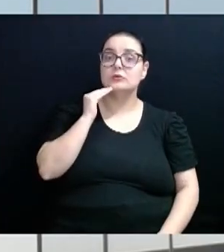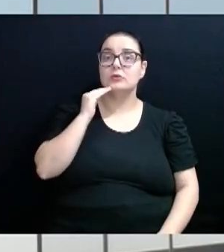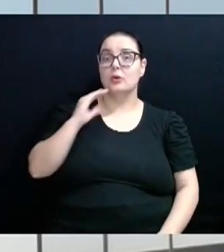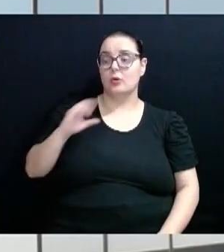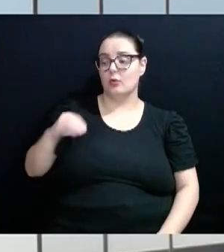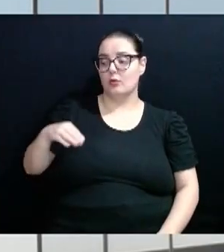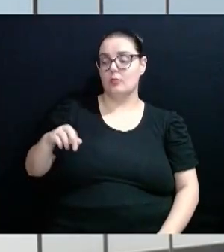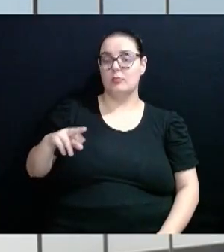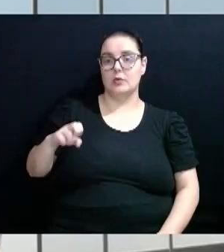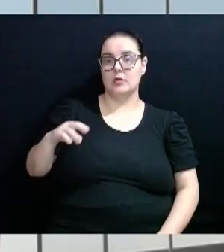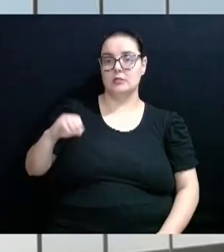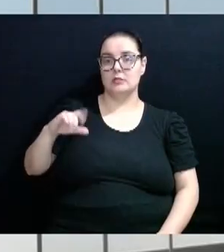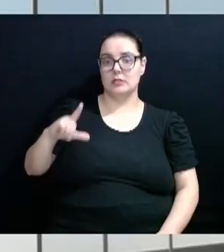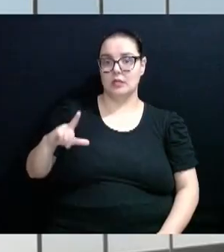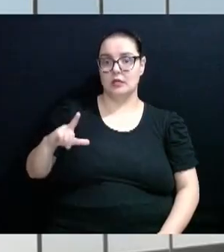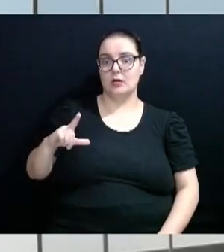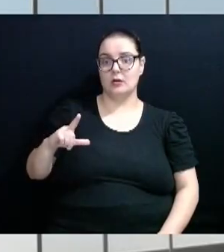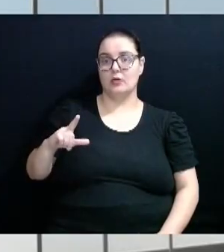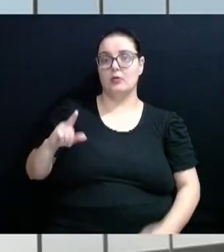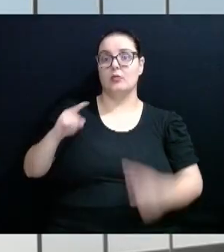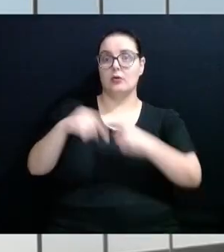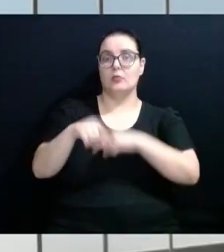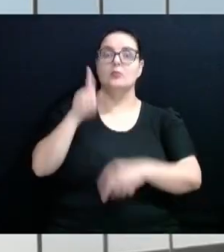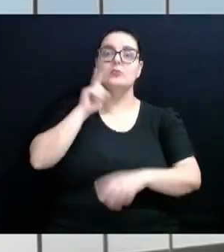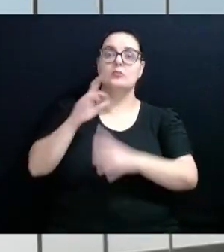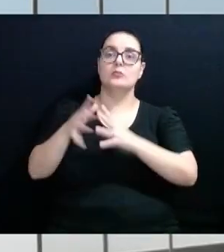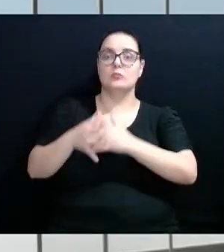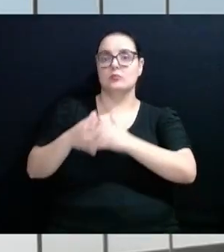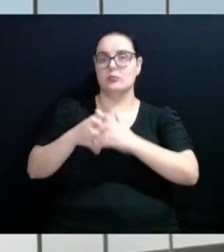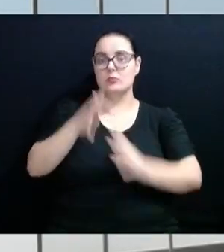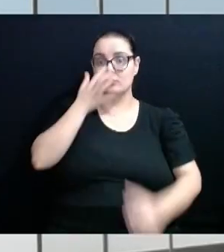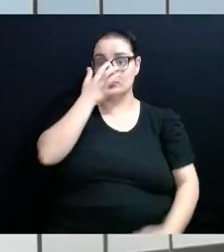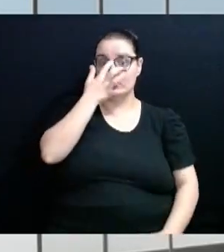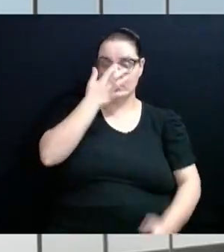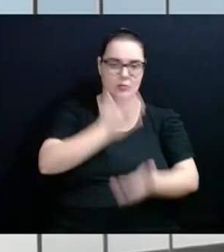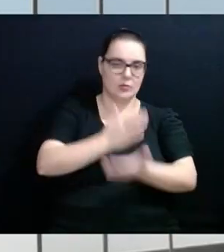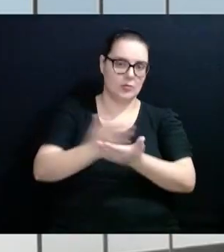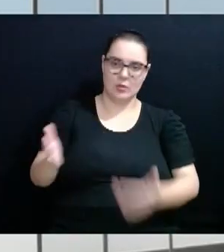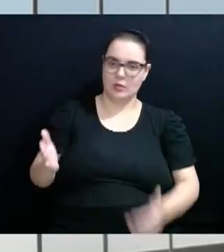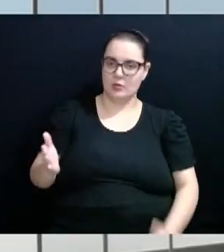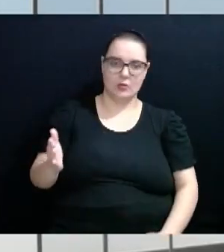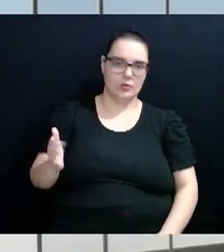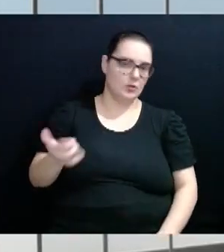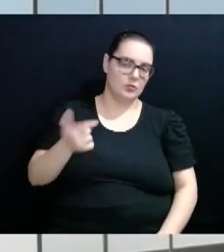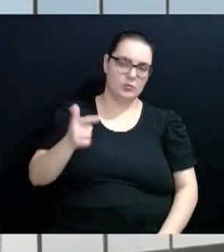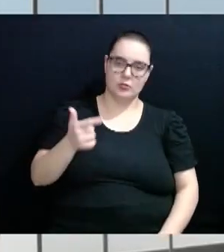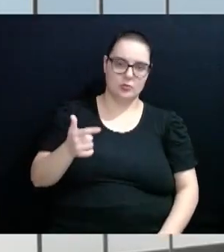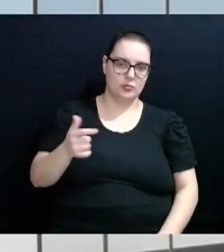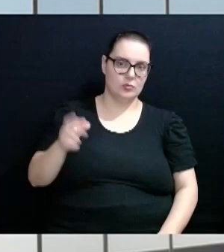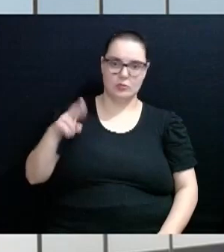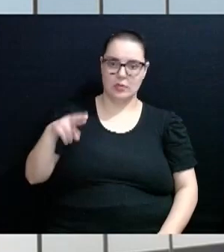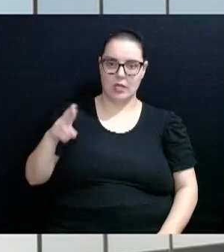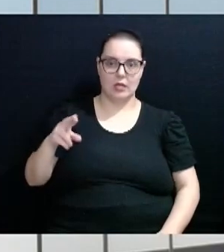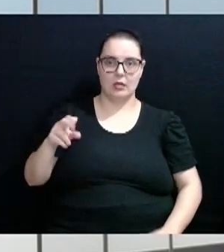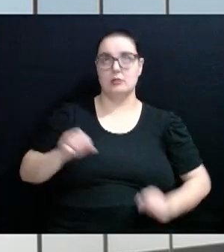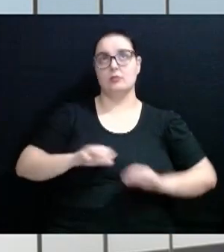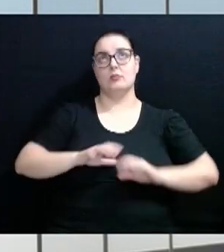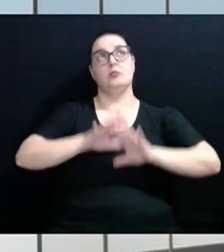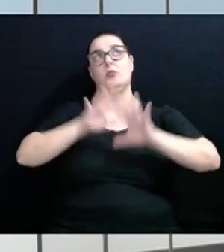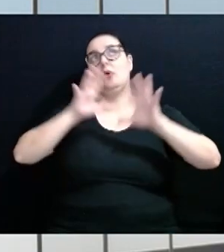os Estados Unidos. Então, para começar, ele não tinha uma razão macro para tomar